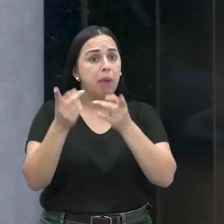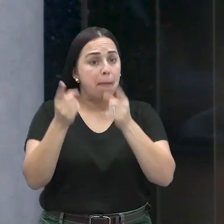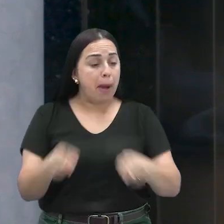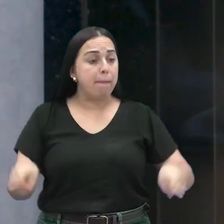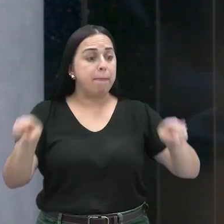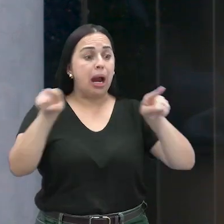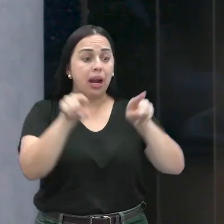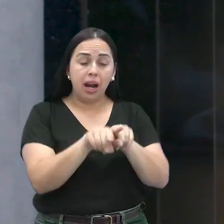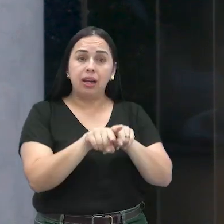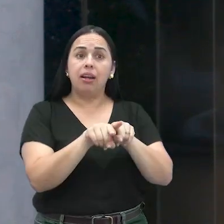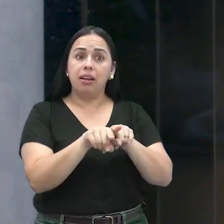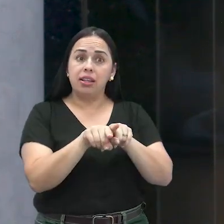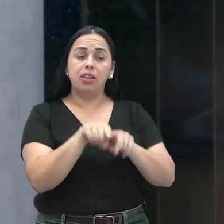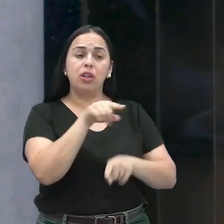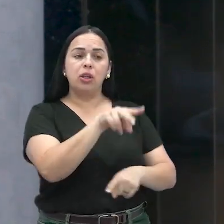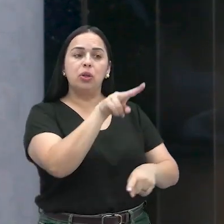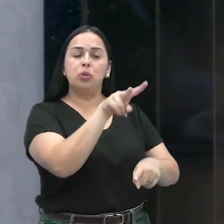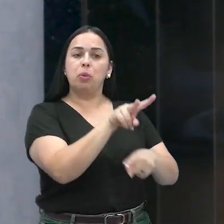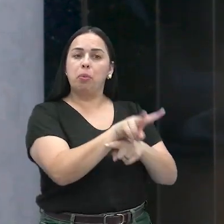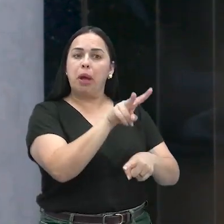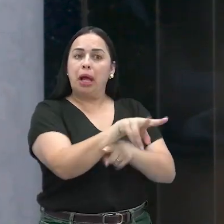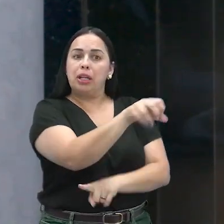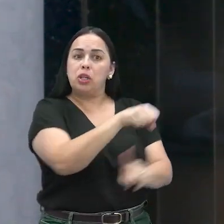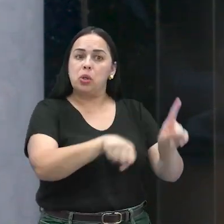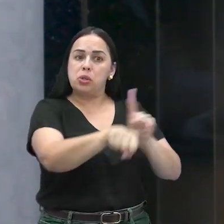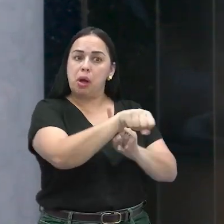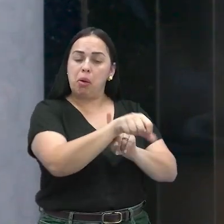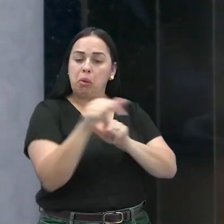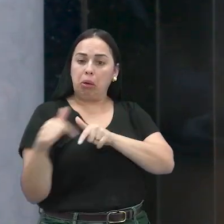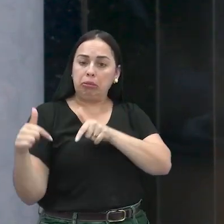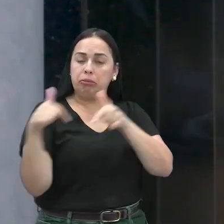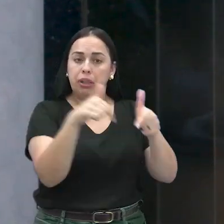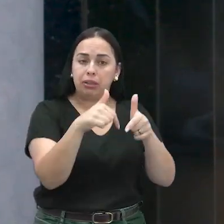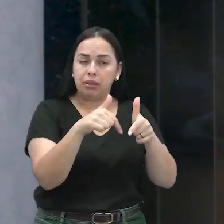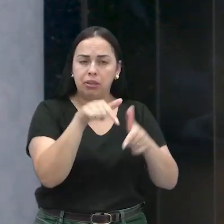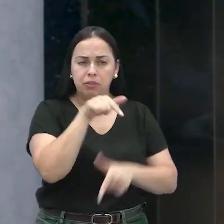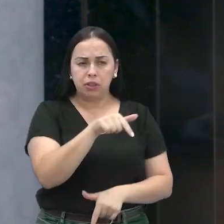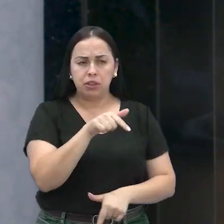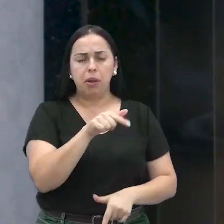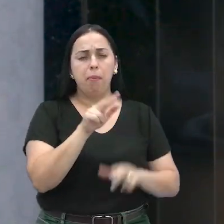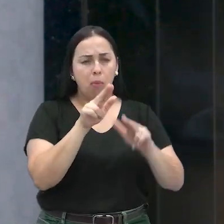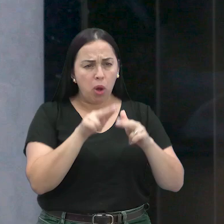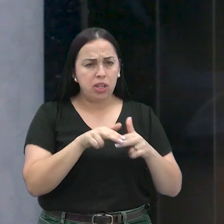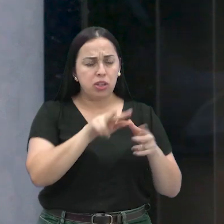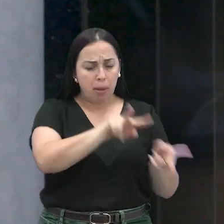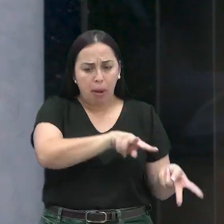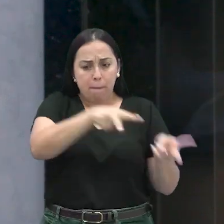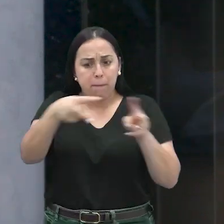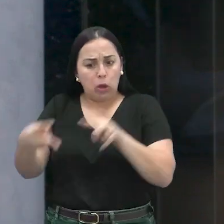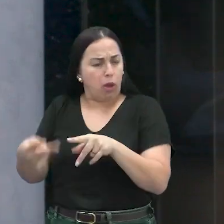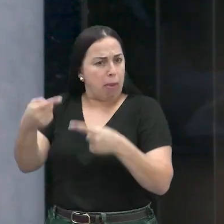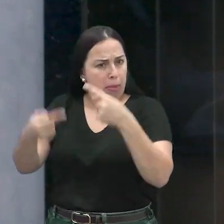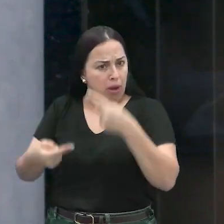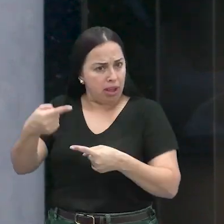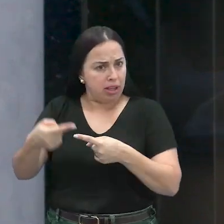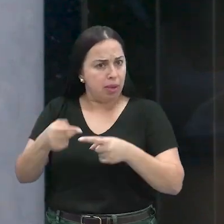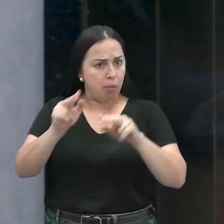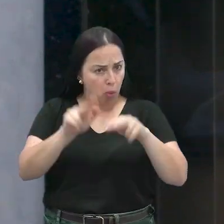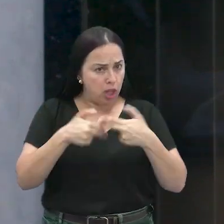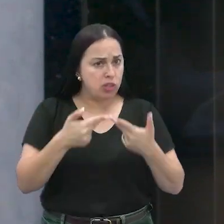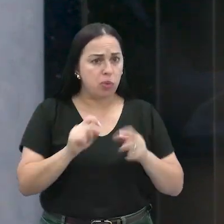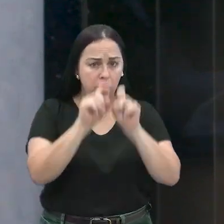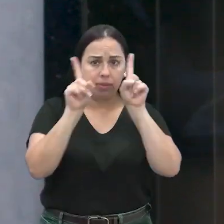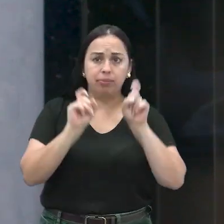vínculo muito forte com o trabalho social de forma geral. A atuação nessa área te encaminhou para a política? Foi o ponto